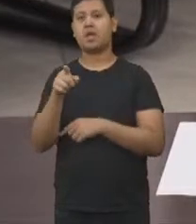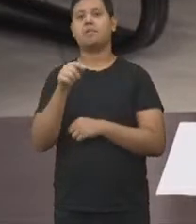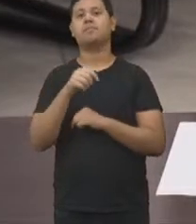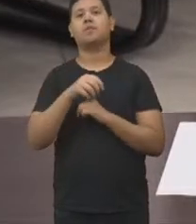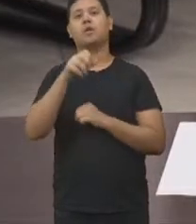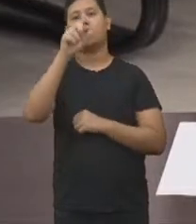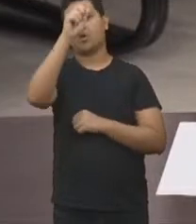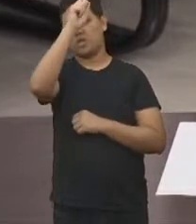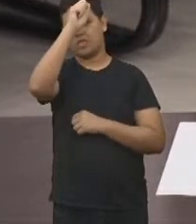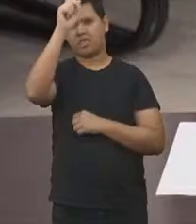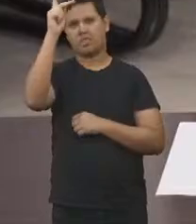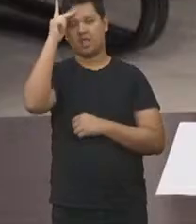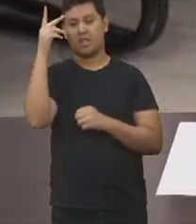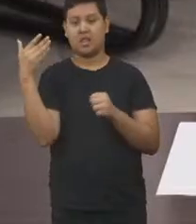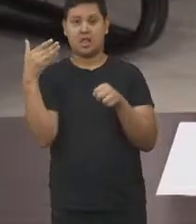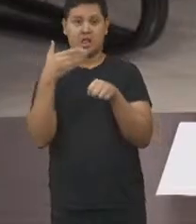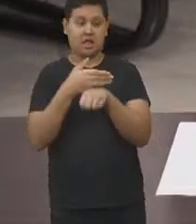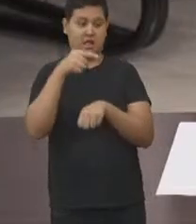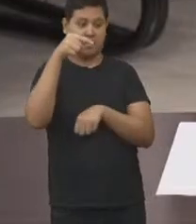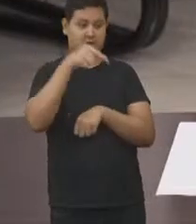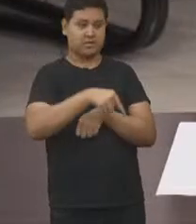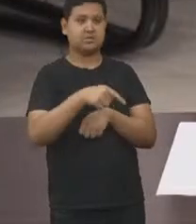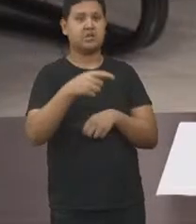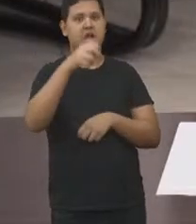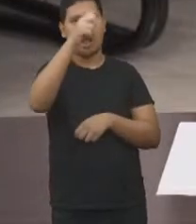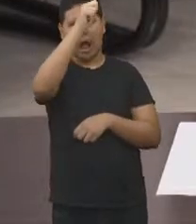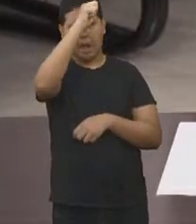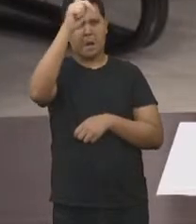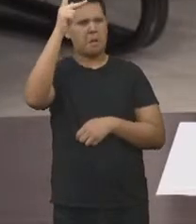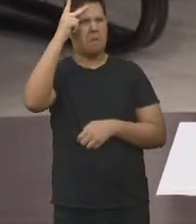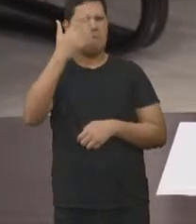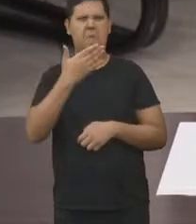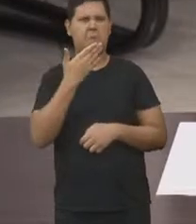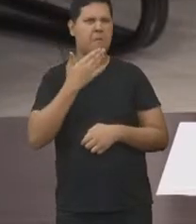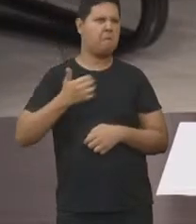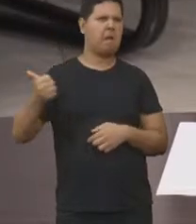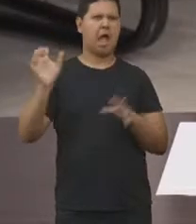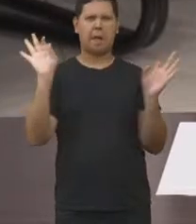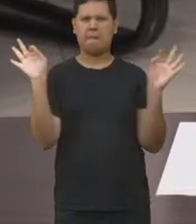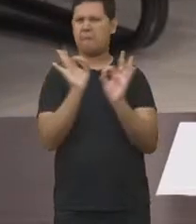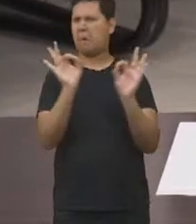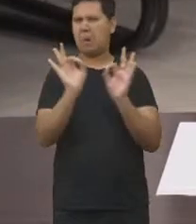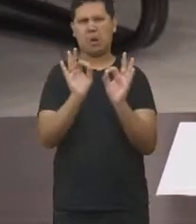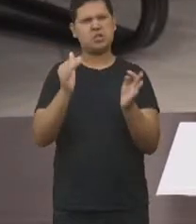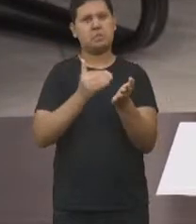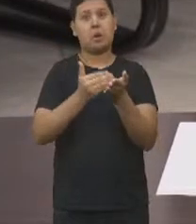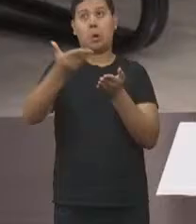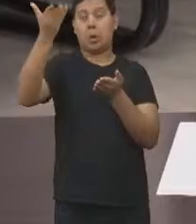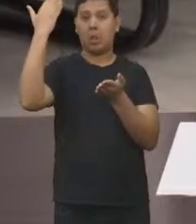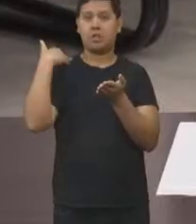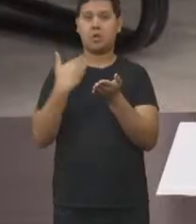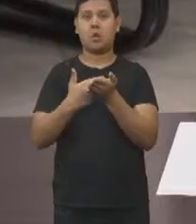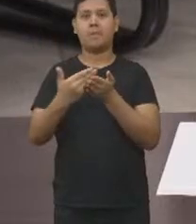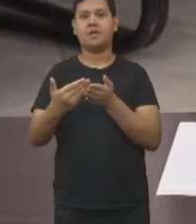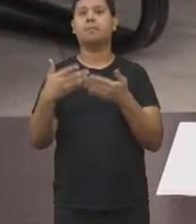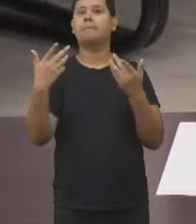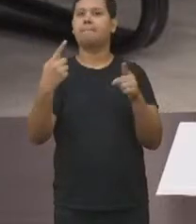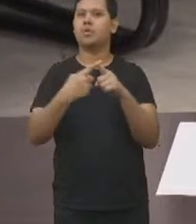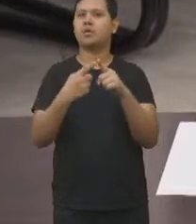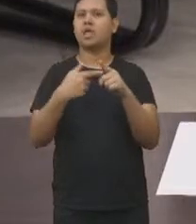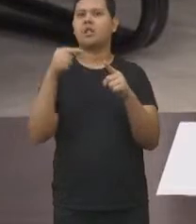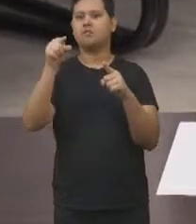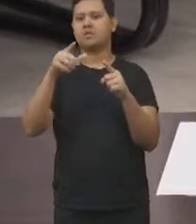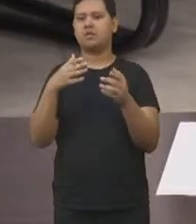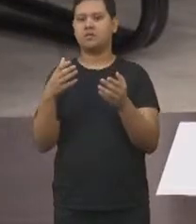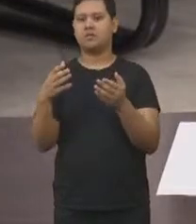uma prefeitura em condições infinitamente melhores que a que eu encontrei. Primeiro, quando você pega a dívida a longo